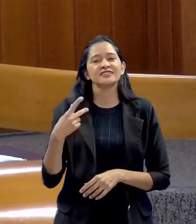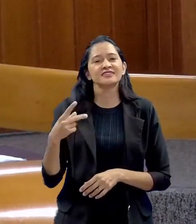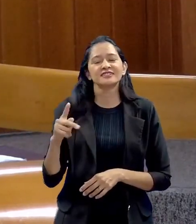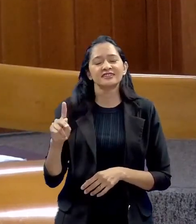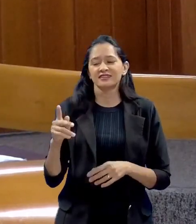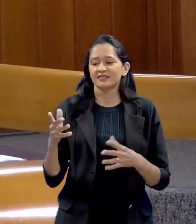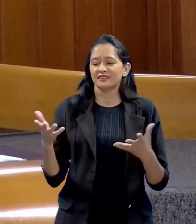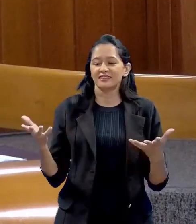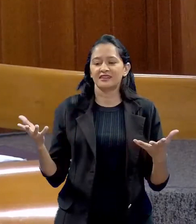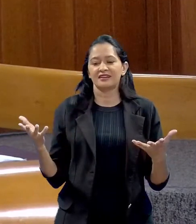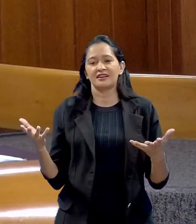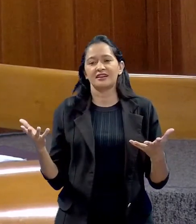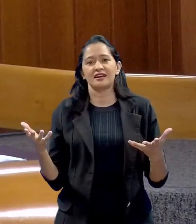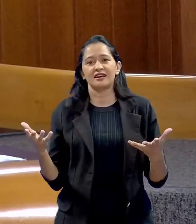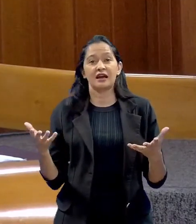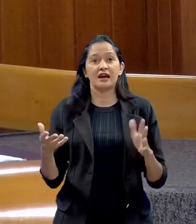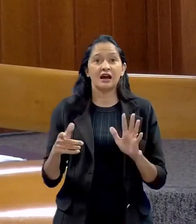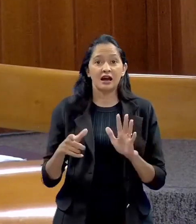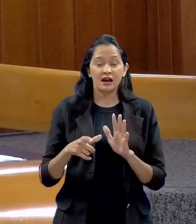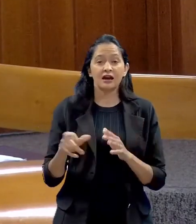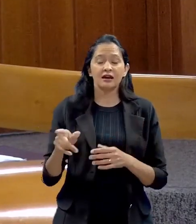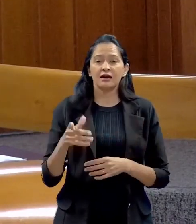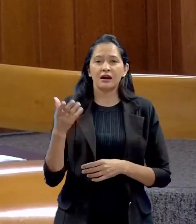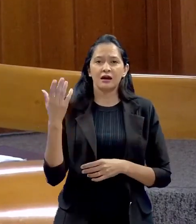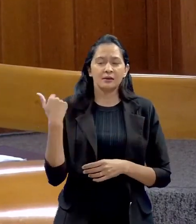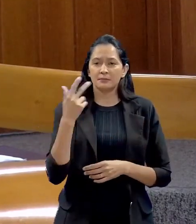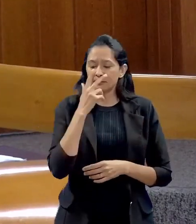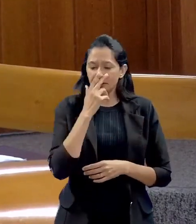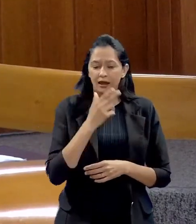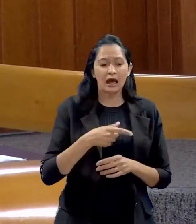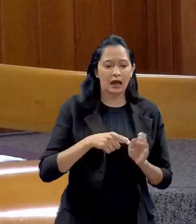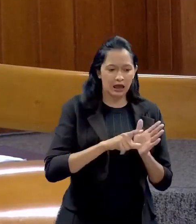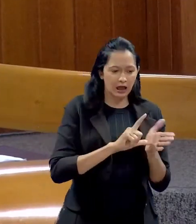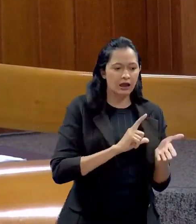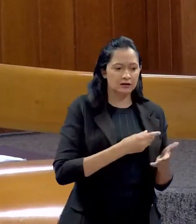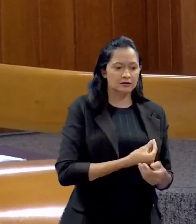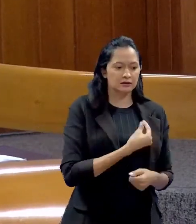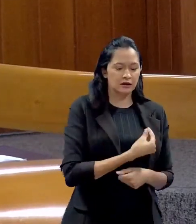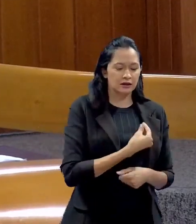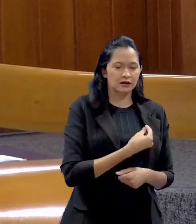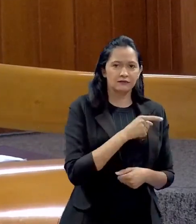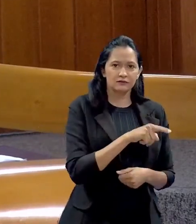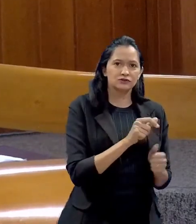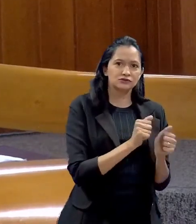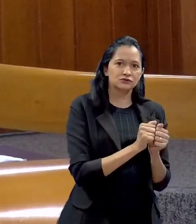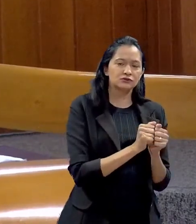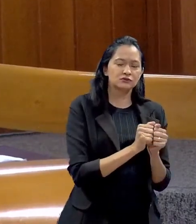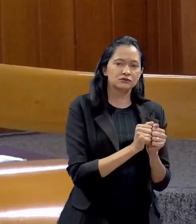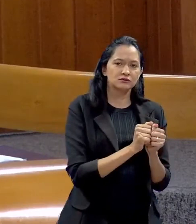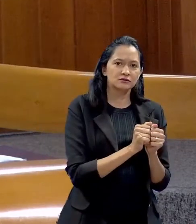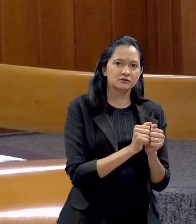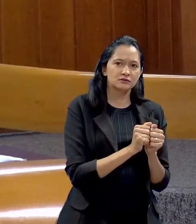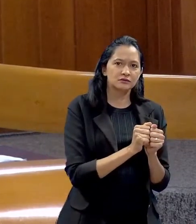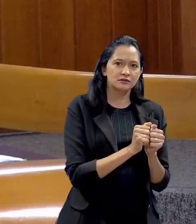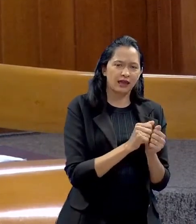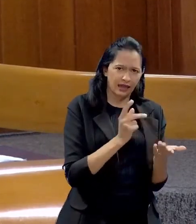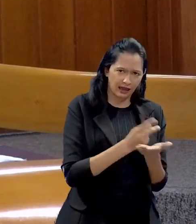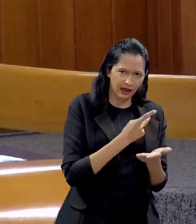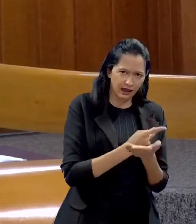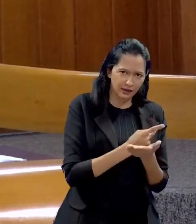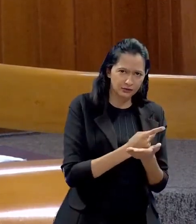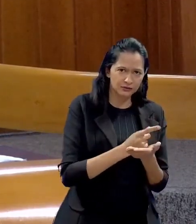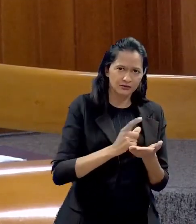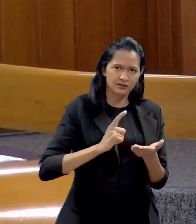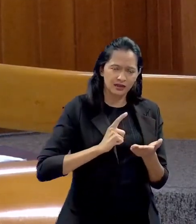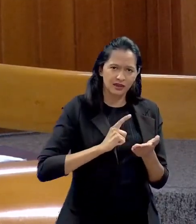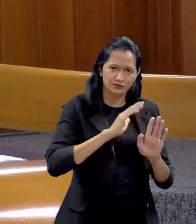Então ele prevaricou, estava lá. Então ele tem que assumir crime de responsabilidade